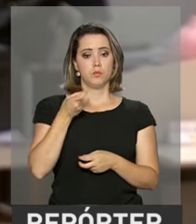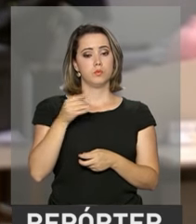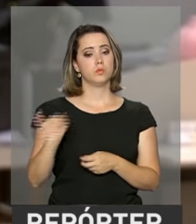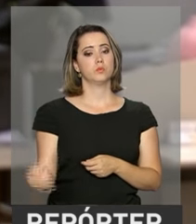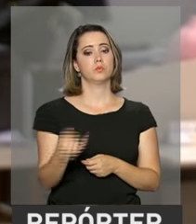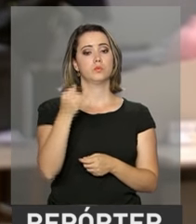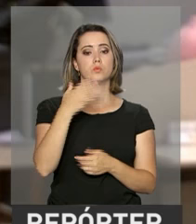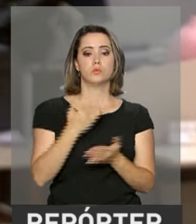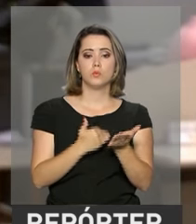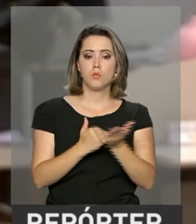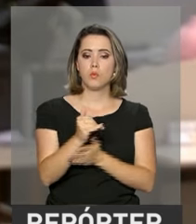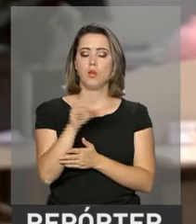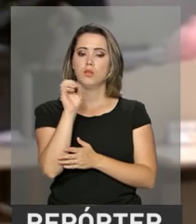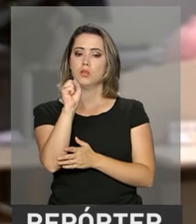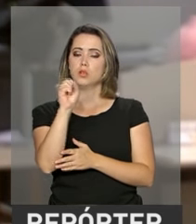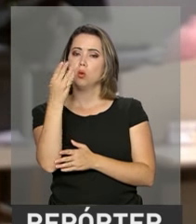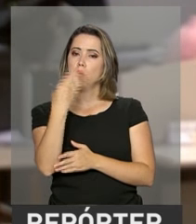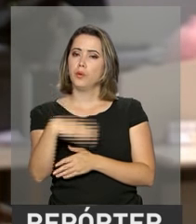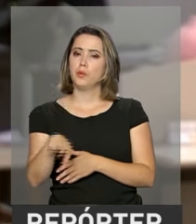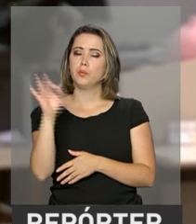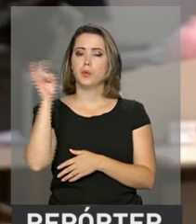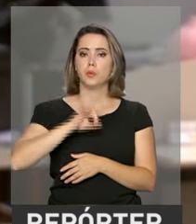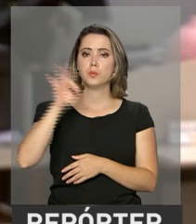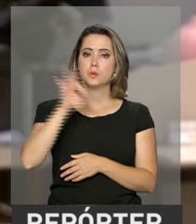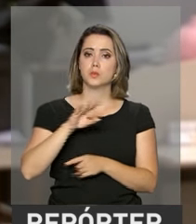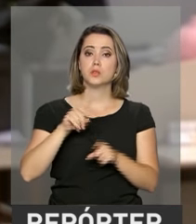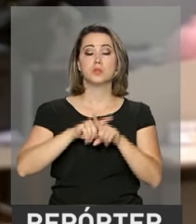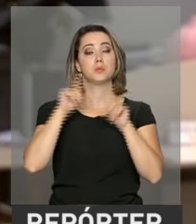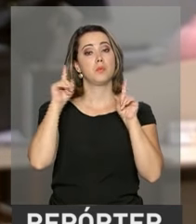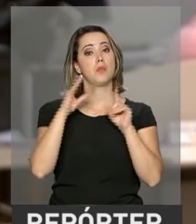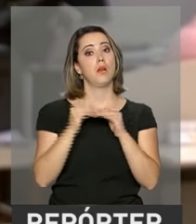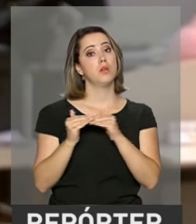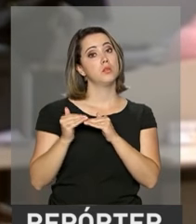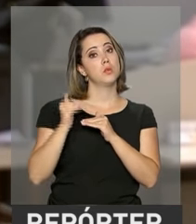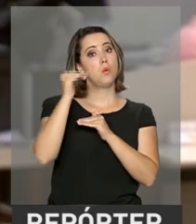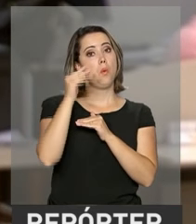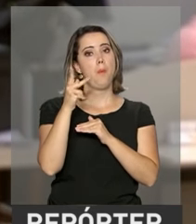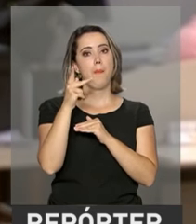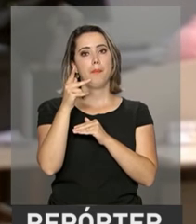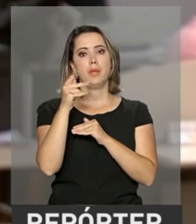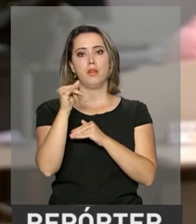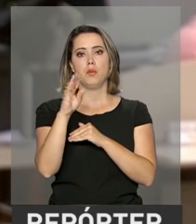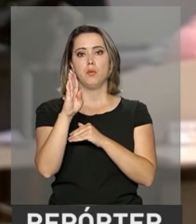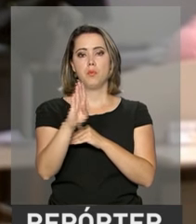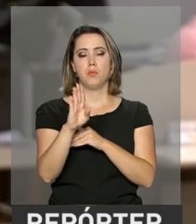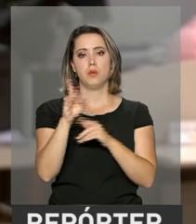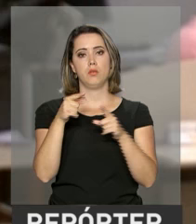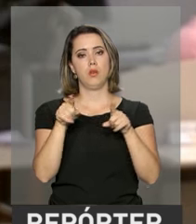em 8,5% ao ano. Já a projeção para crescimento do PIB foi reduzida de